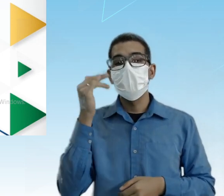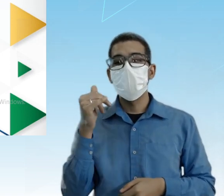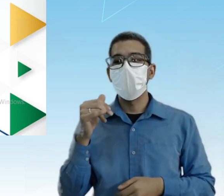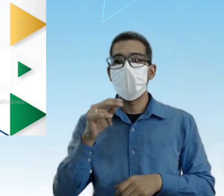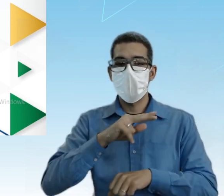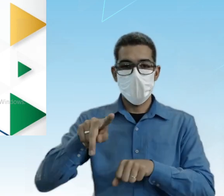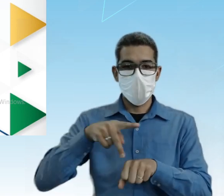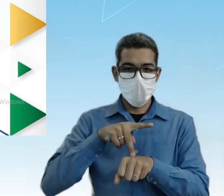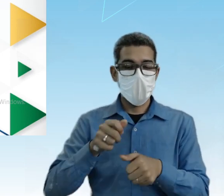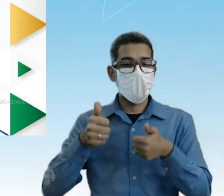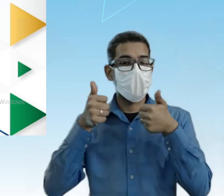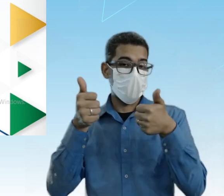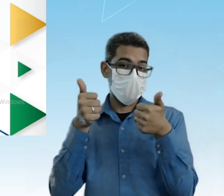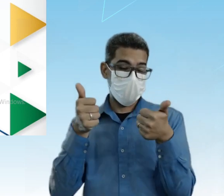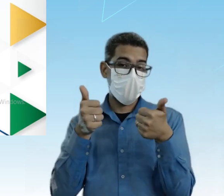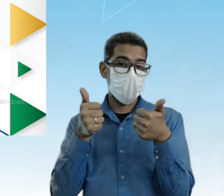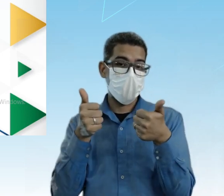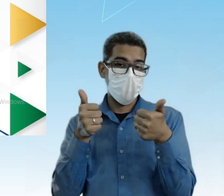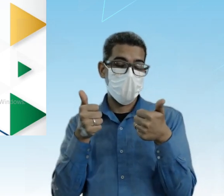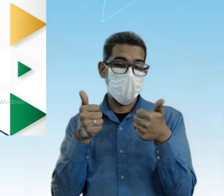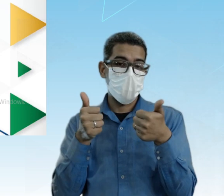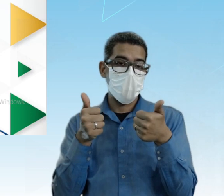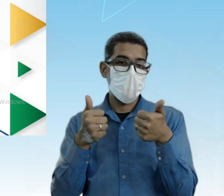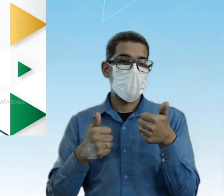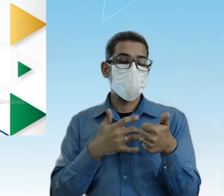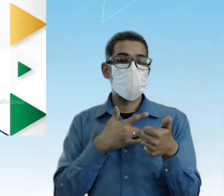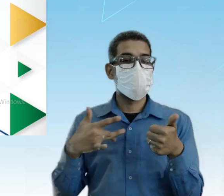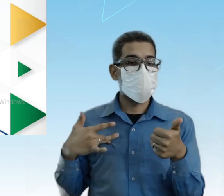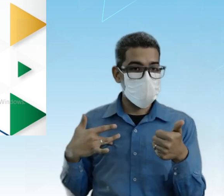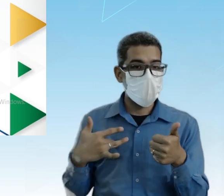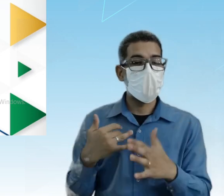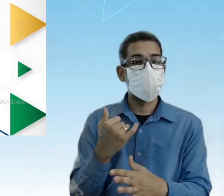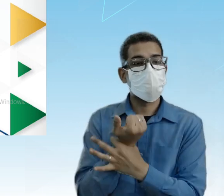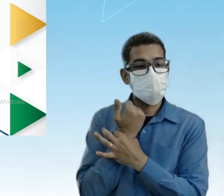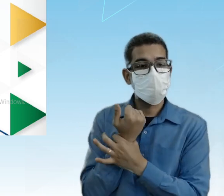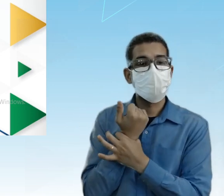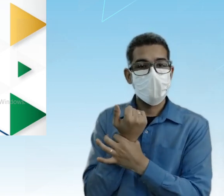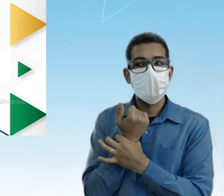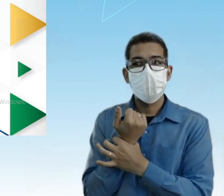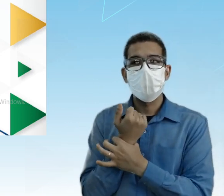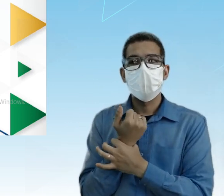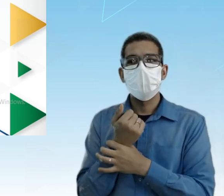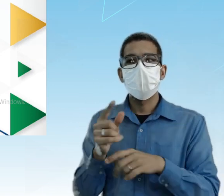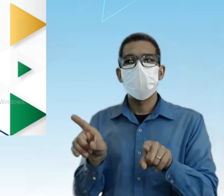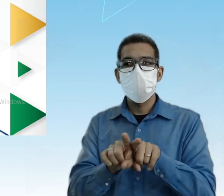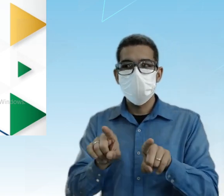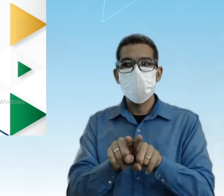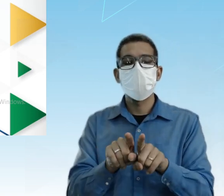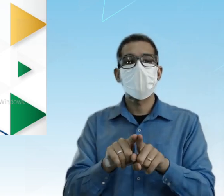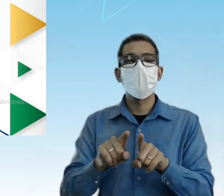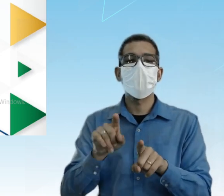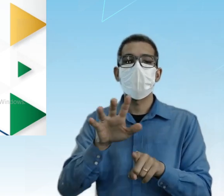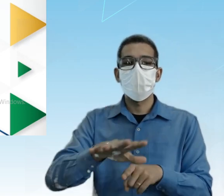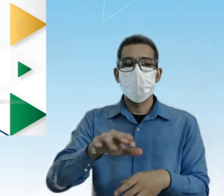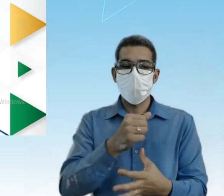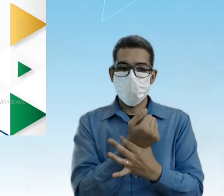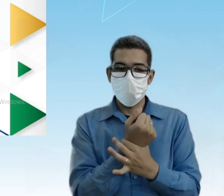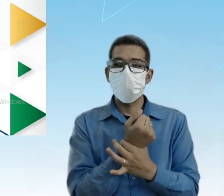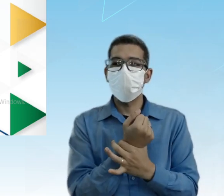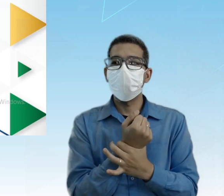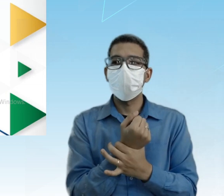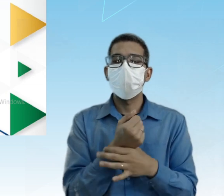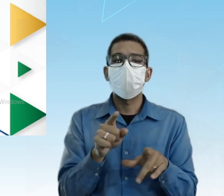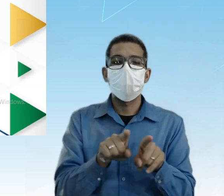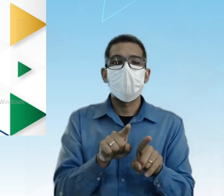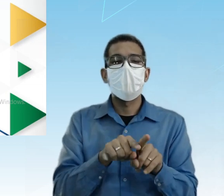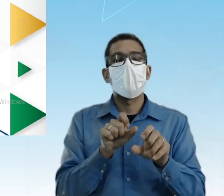país está de bem da população, dentro da sua saúde, da sua seguridade, dentro dos seus fatores de segurança e dentro de